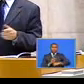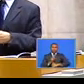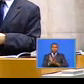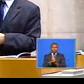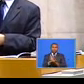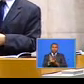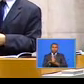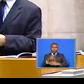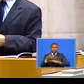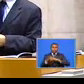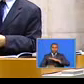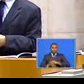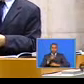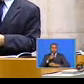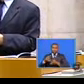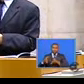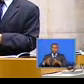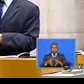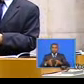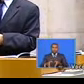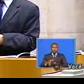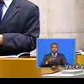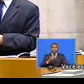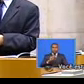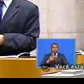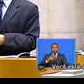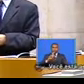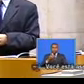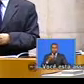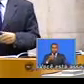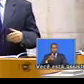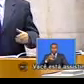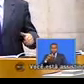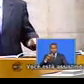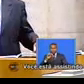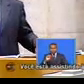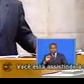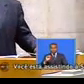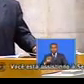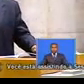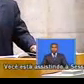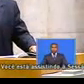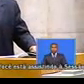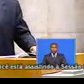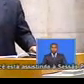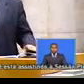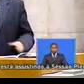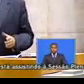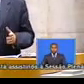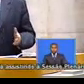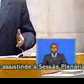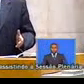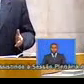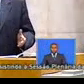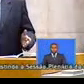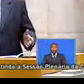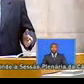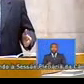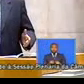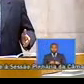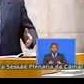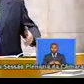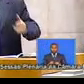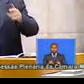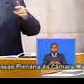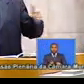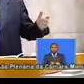Rio Pinheiros e não sobre a marginal Tietê, Pinheiros, e que também